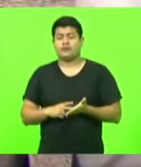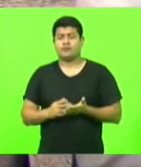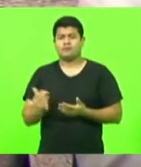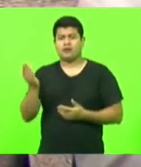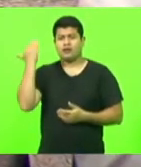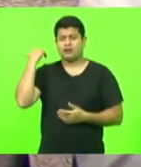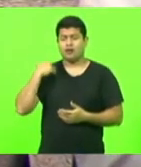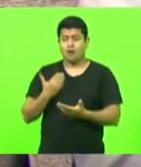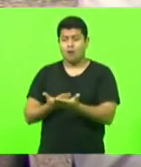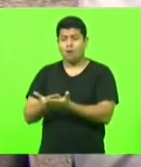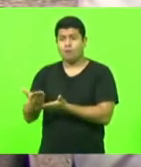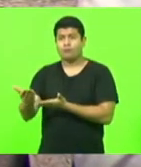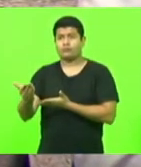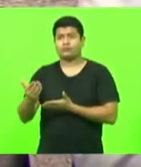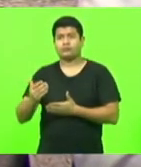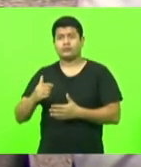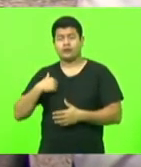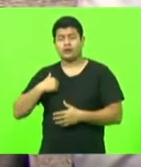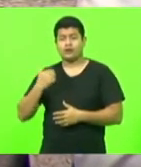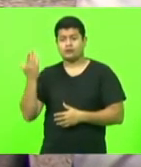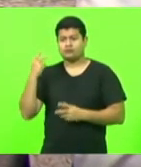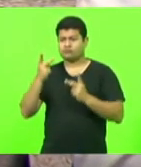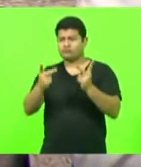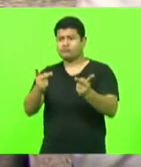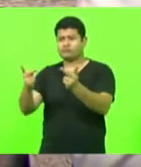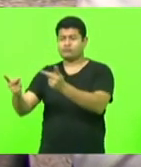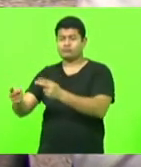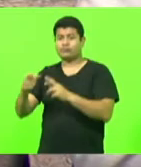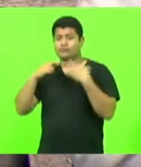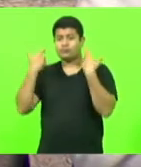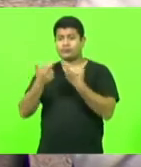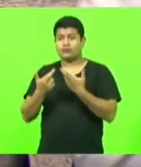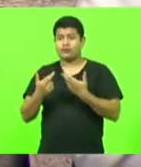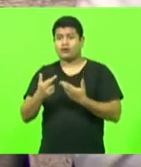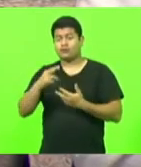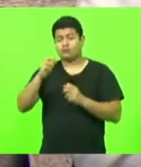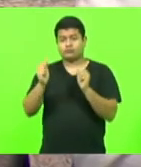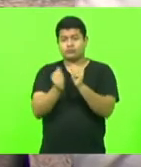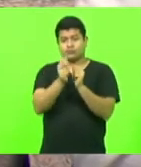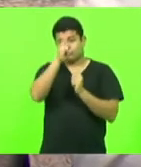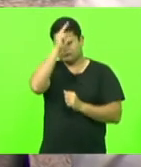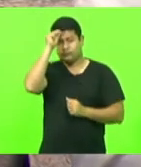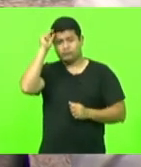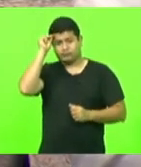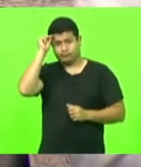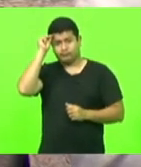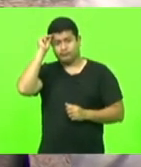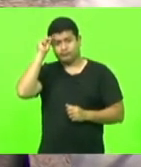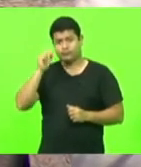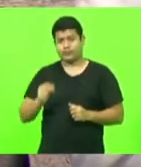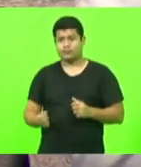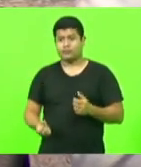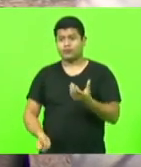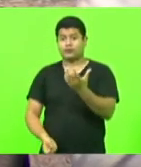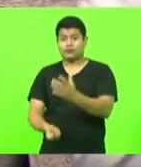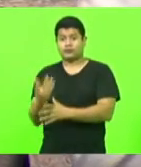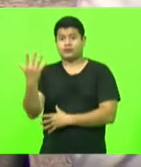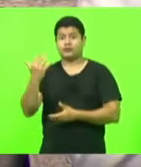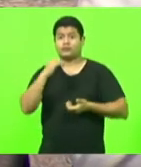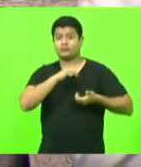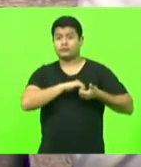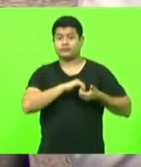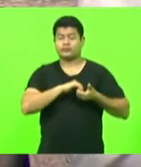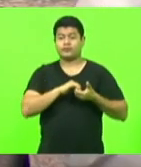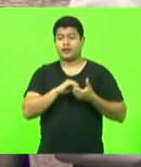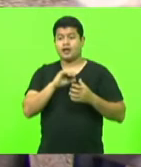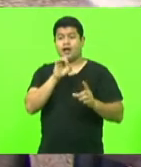quando eu percorri o Estado, fazendo reuniões com os prefeitos, para implantar a defesa civil nos